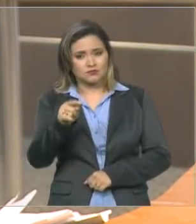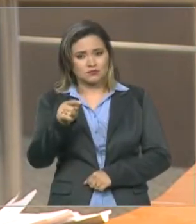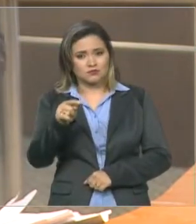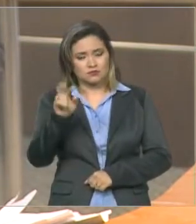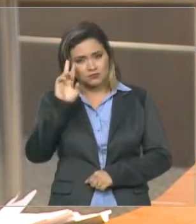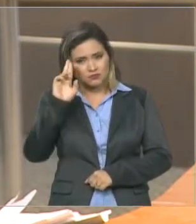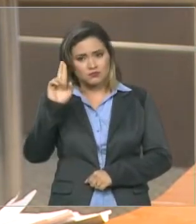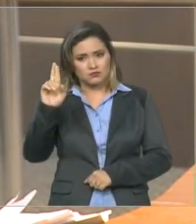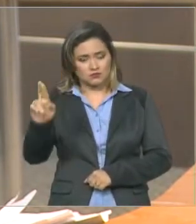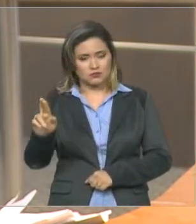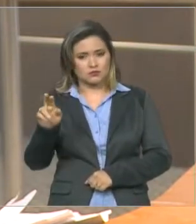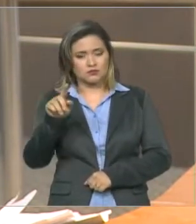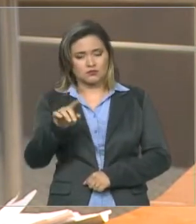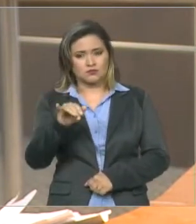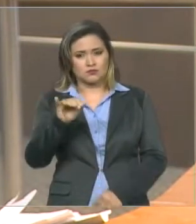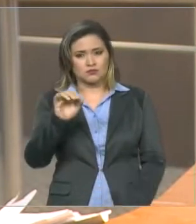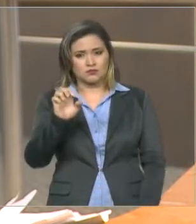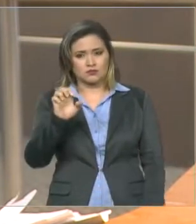pediu,